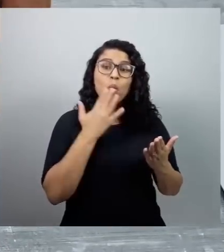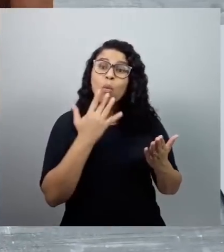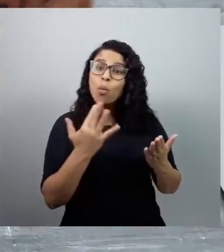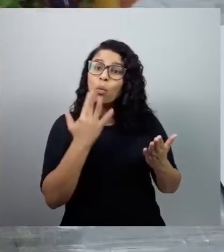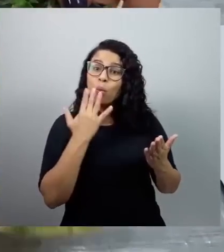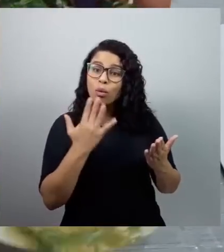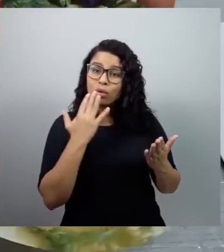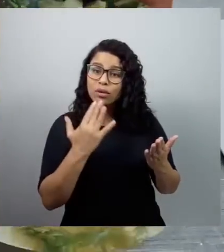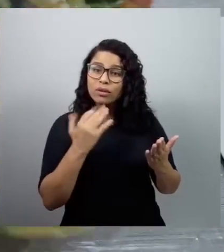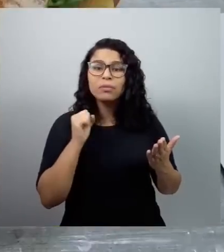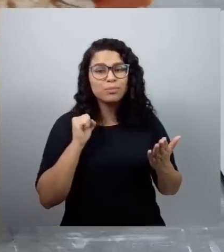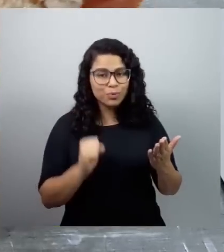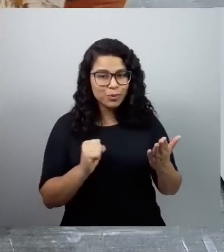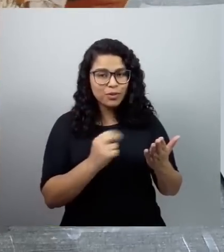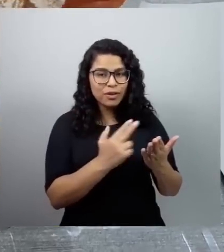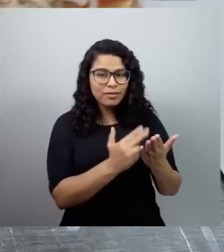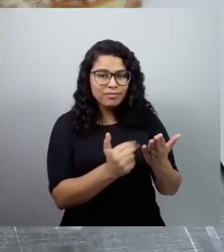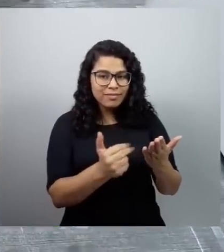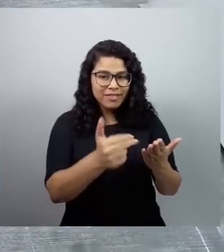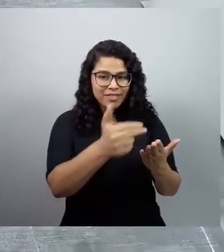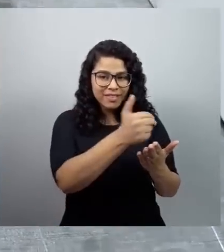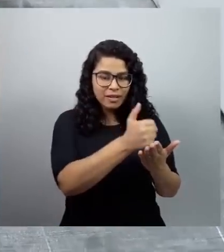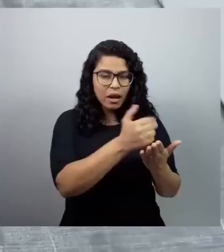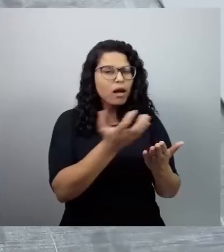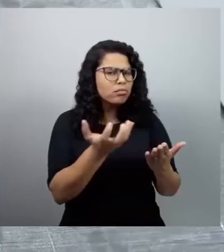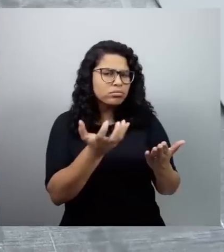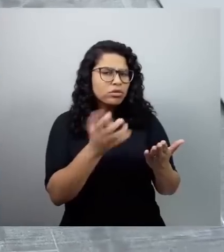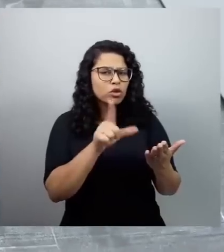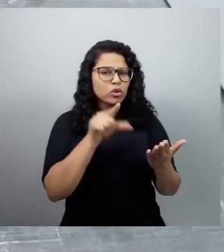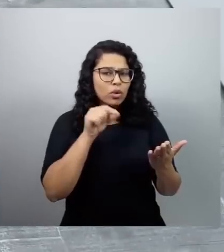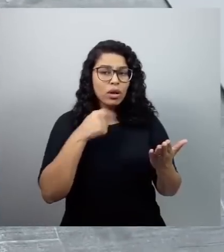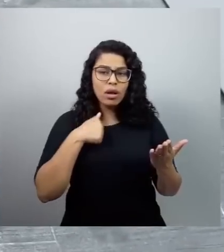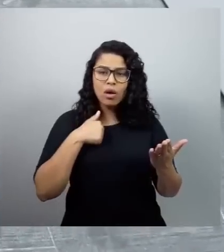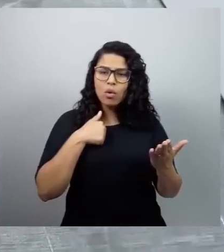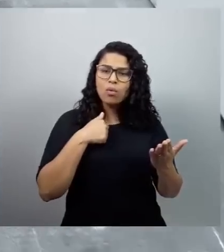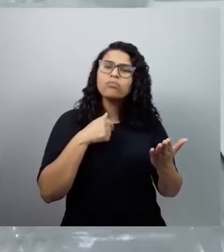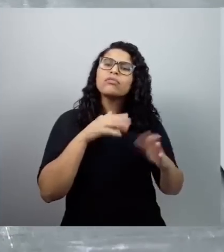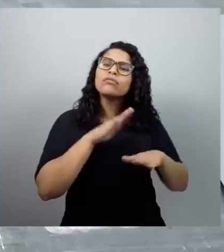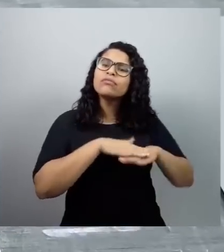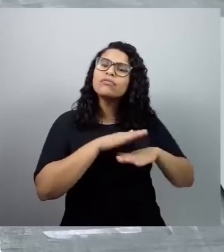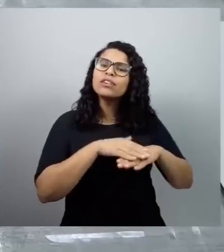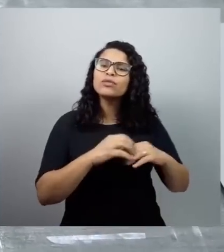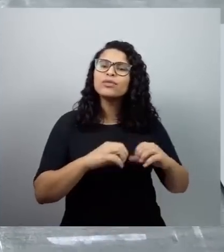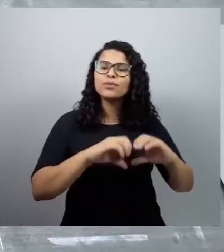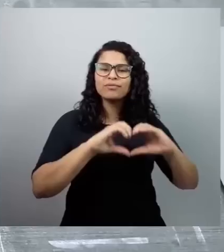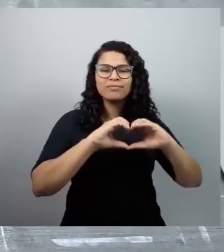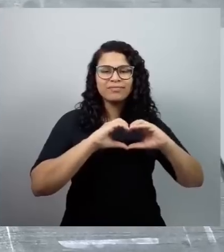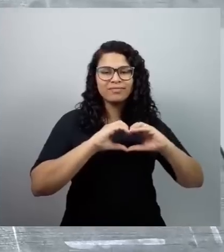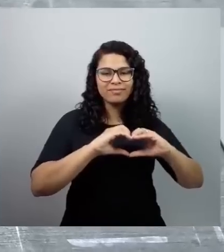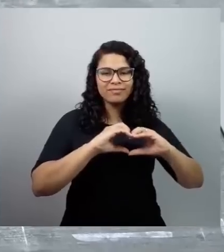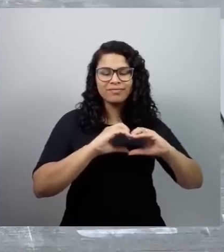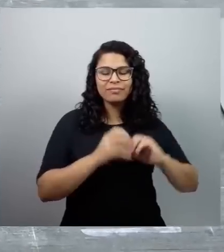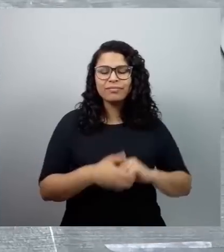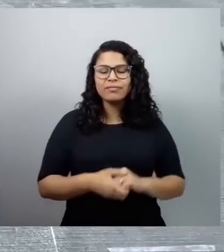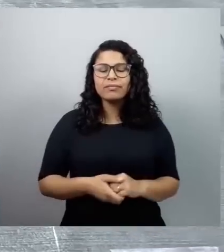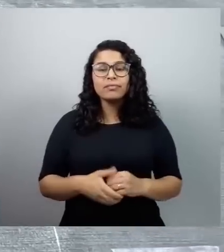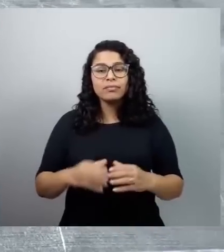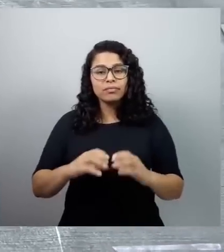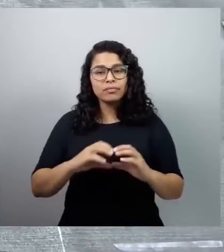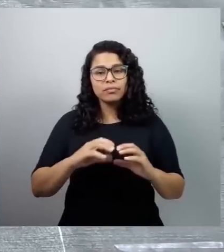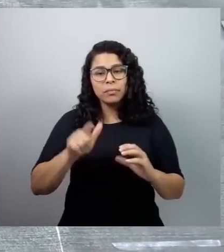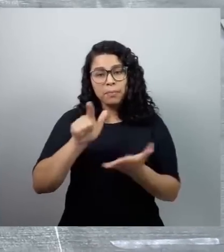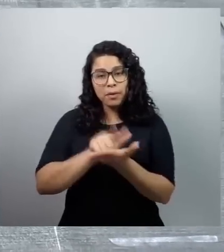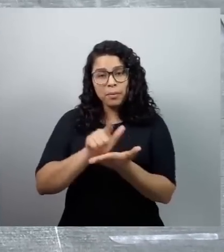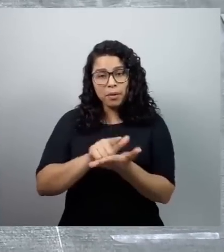colorida e fazer o desenho que vocês querem. Nesse caso aqui, eu fiz um coração. Aí, olha, coloca o coração na